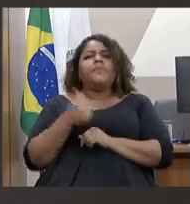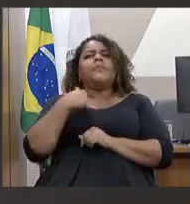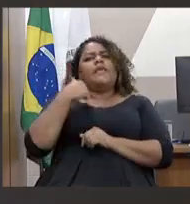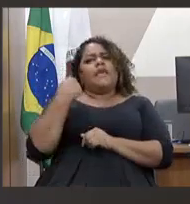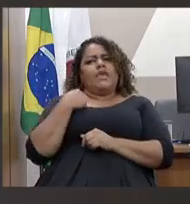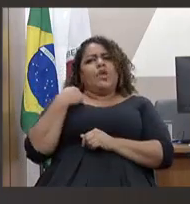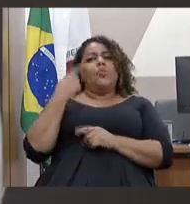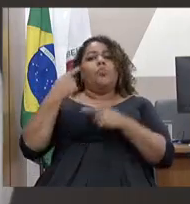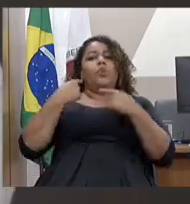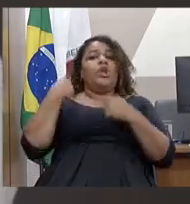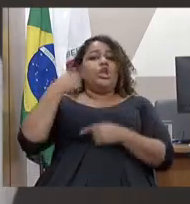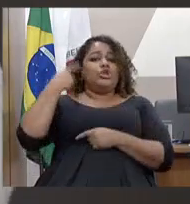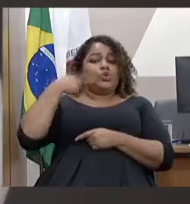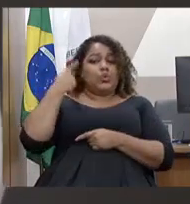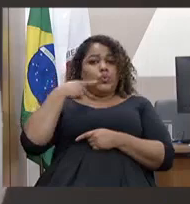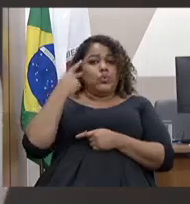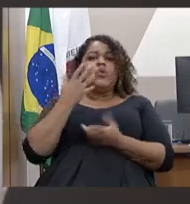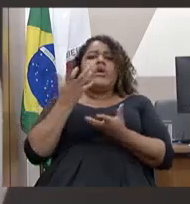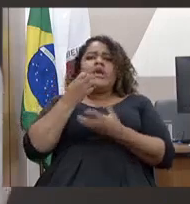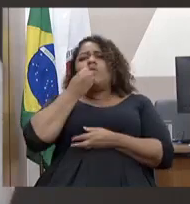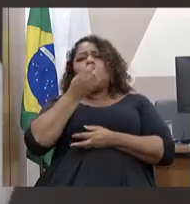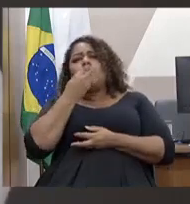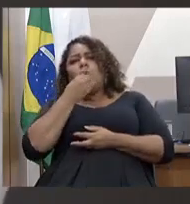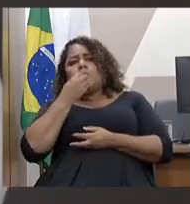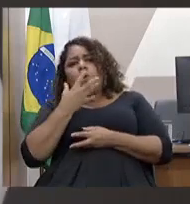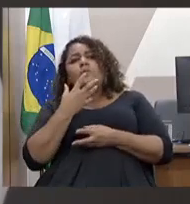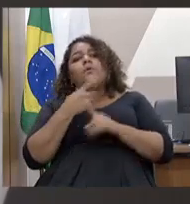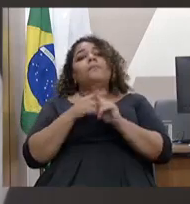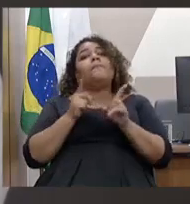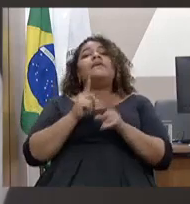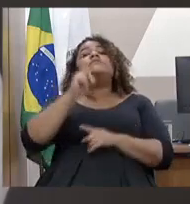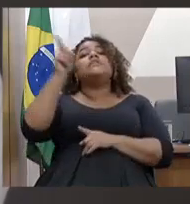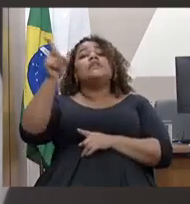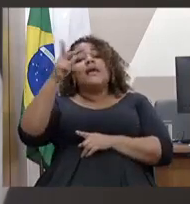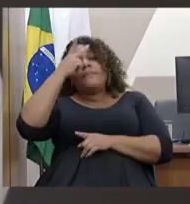tudo de bom se quem tá lá no trabalho tá sofrendo